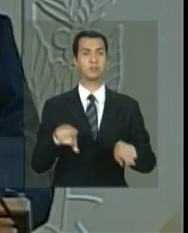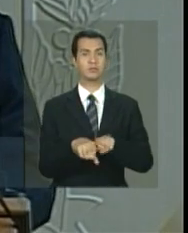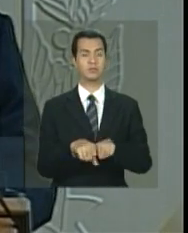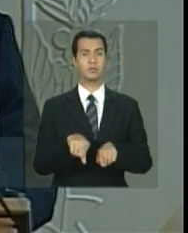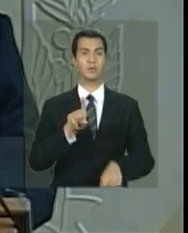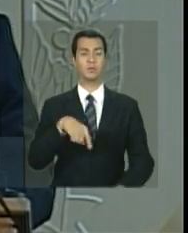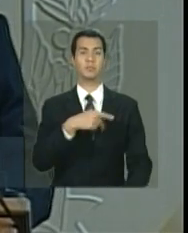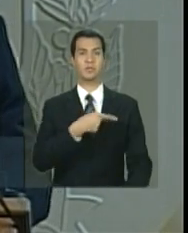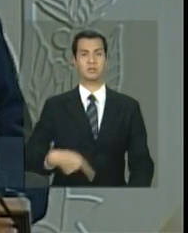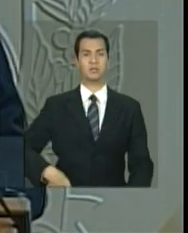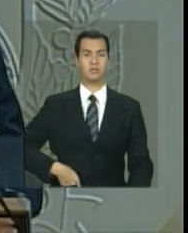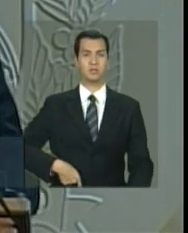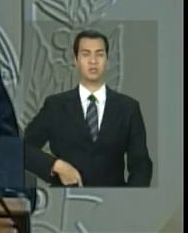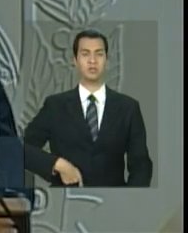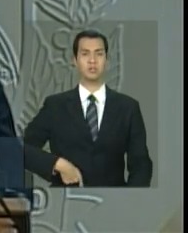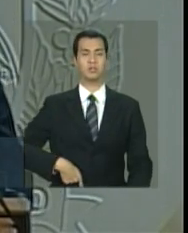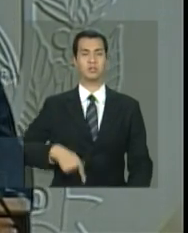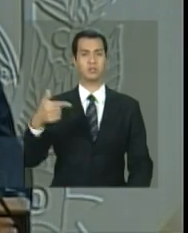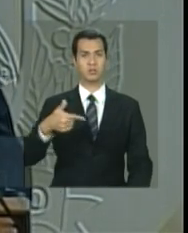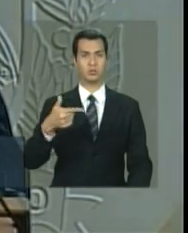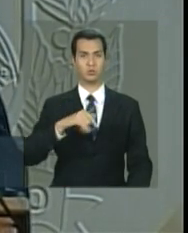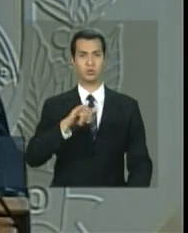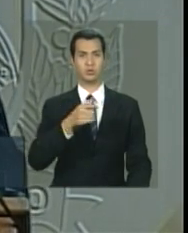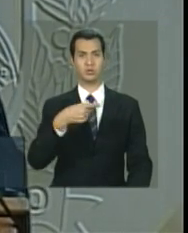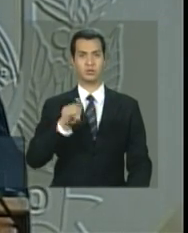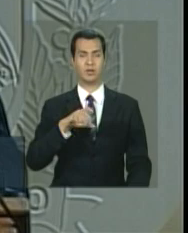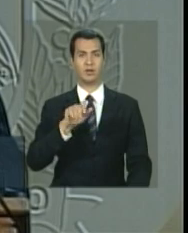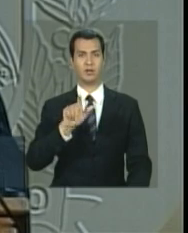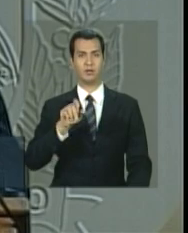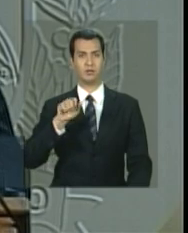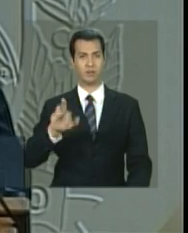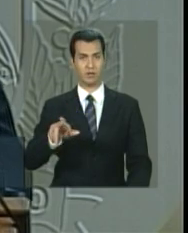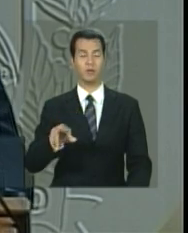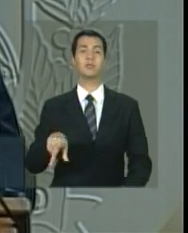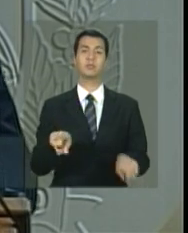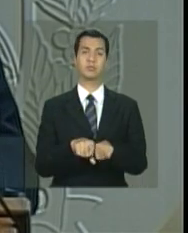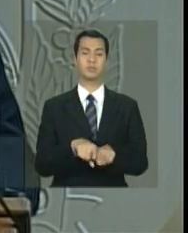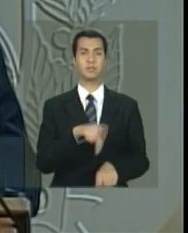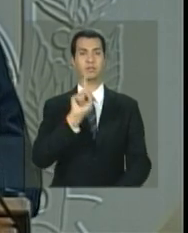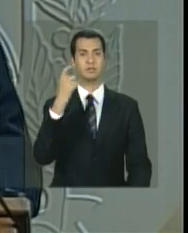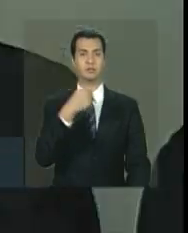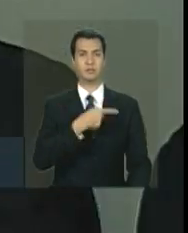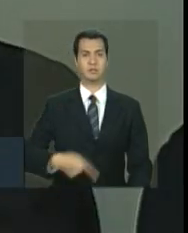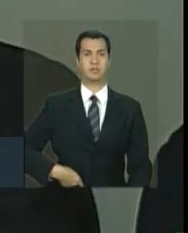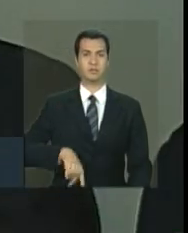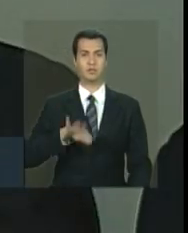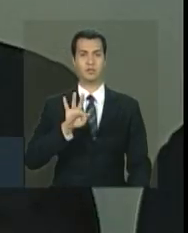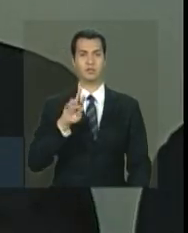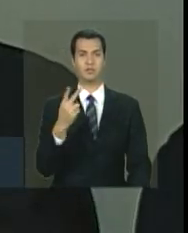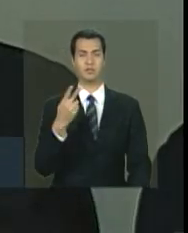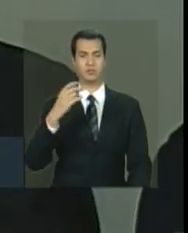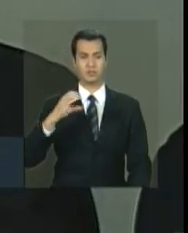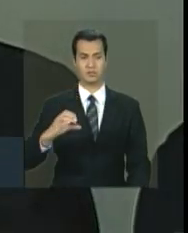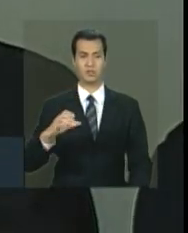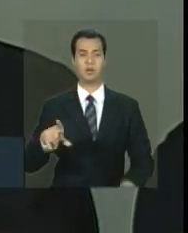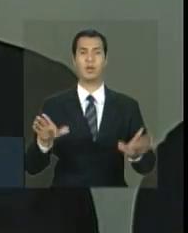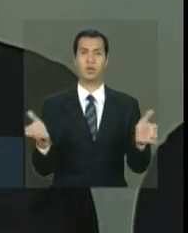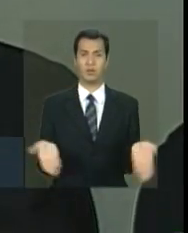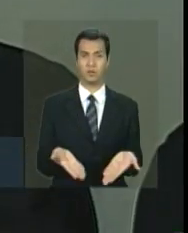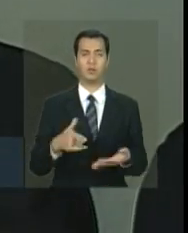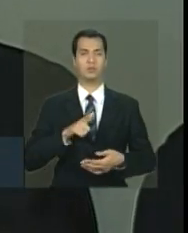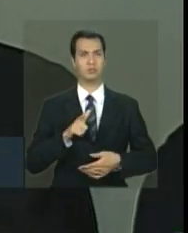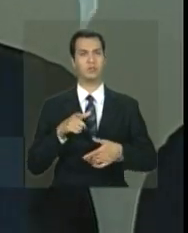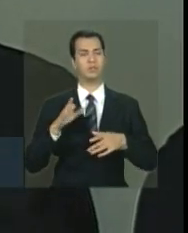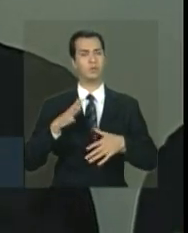que na ocasião estava viajando e recebe a medalha hoje. E este ano, temos a honra de entregar a medalha